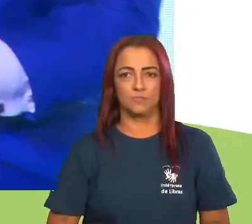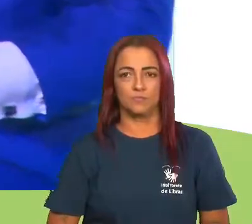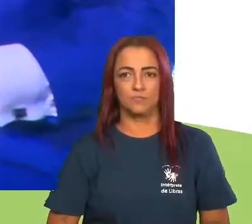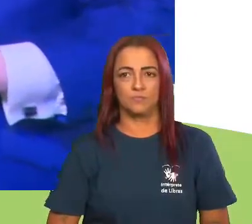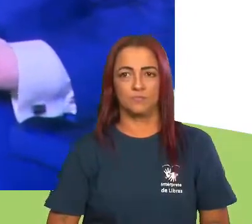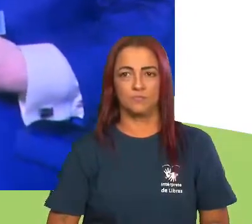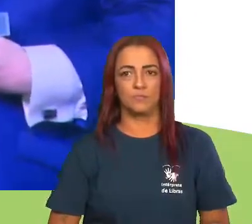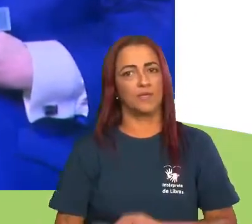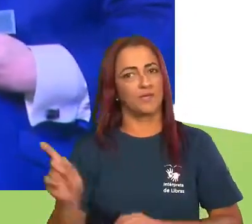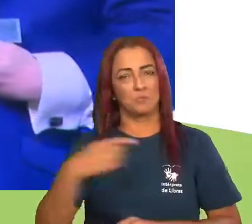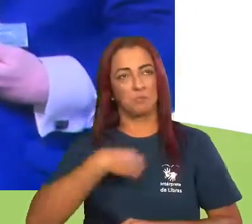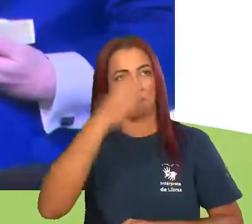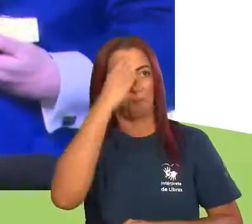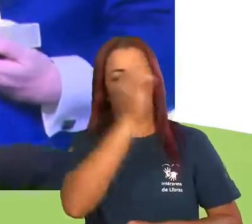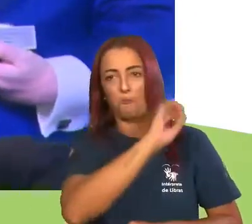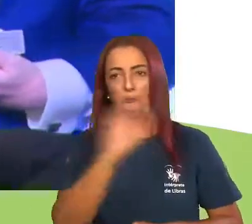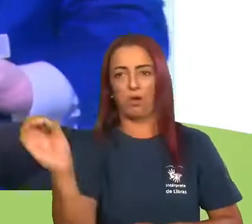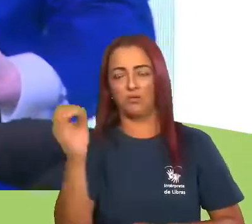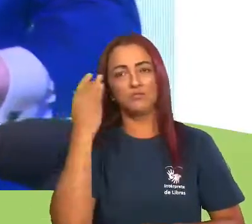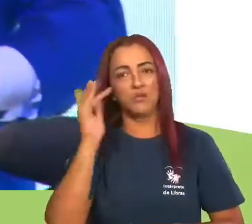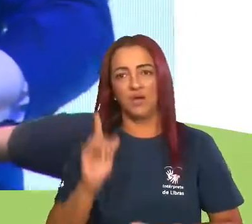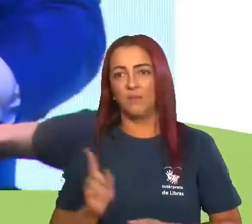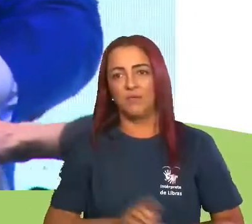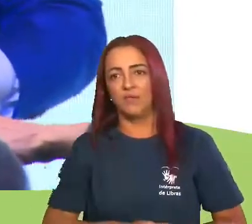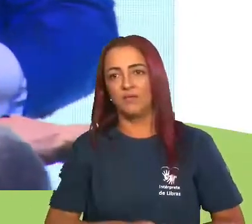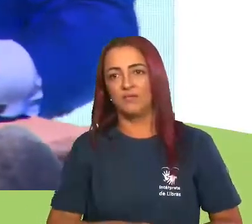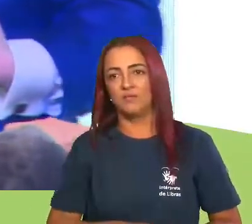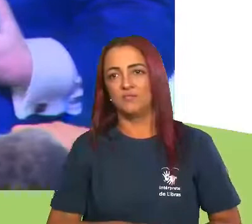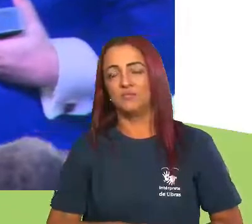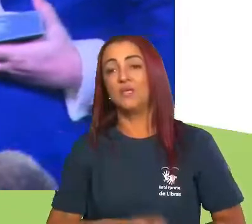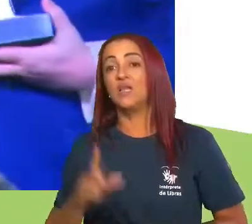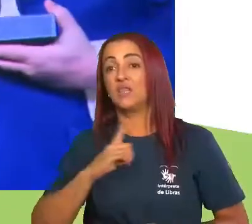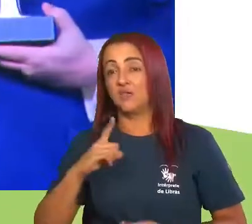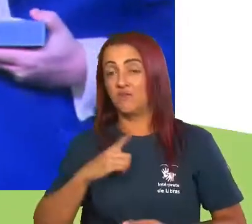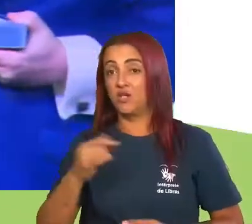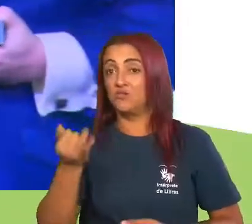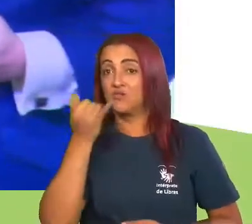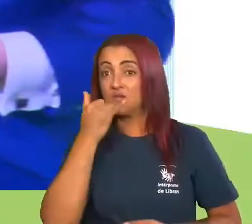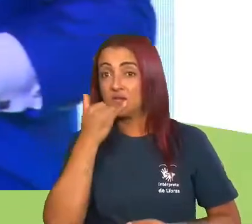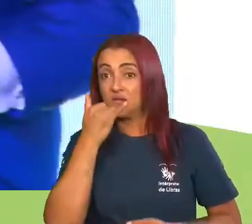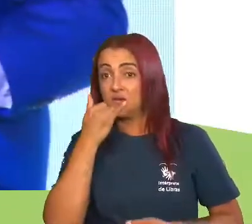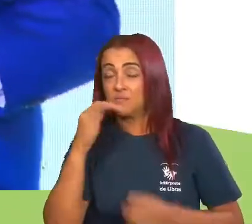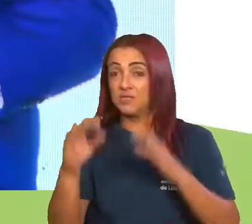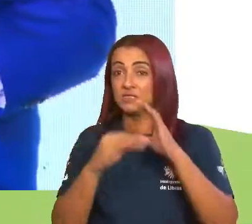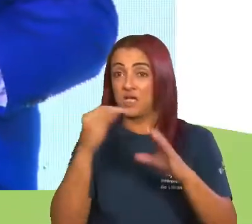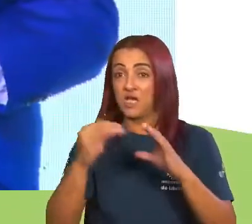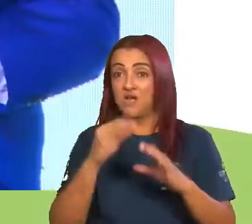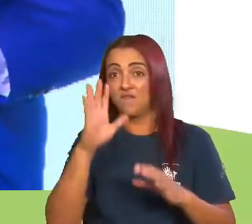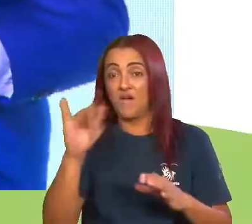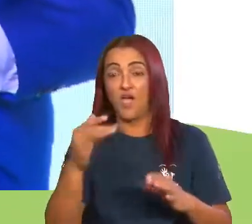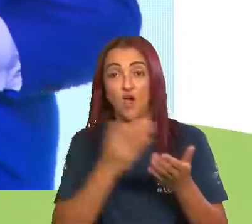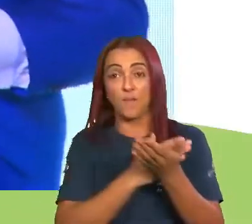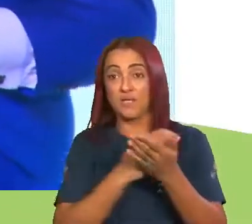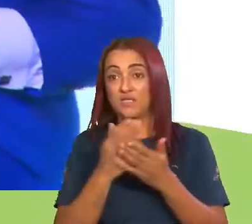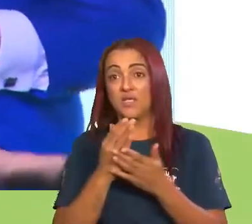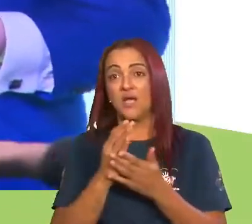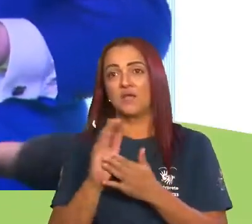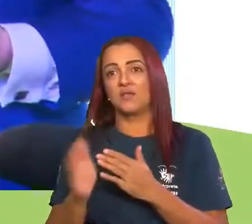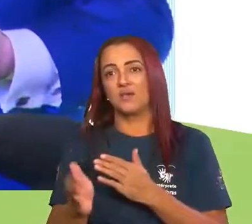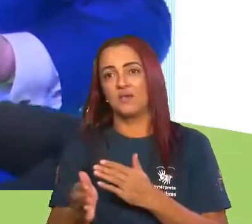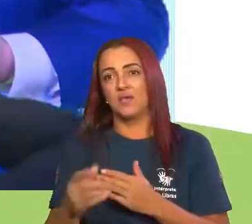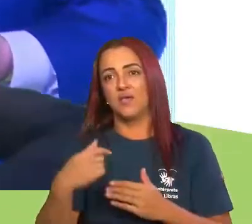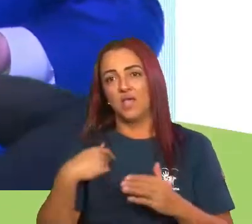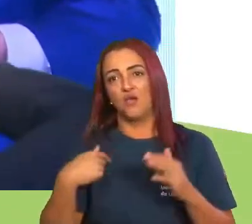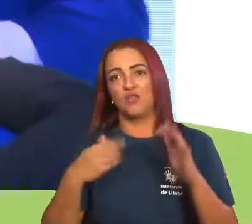Sabia que eu estava aqui hoje, gente. Ele estava ali no celular mandando mensagem para mim, vai começar. E eu de